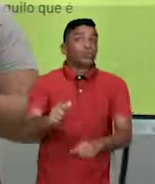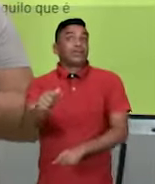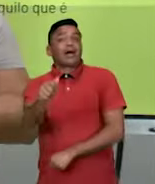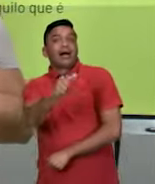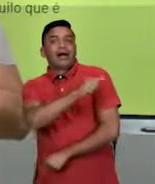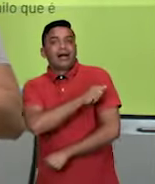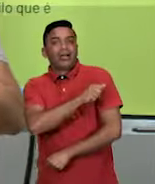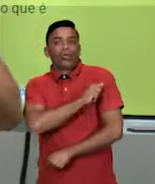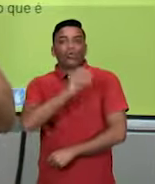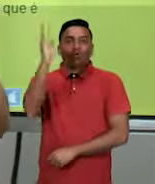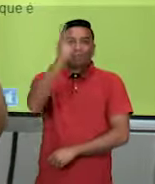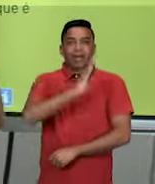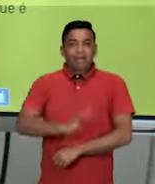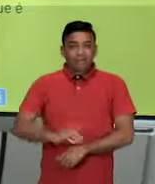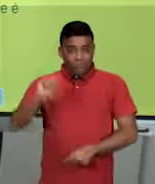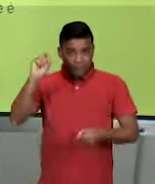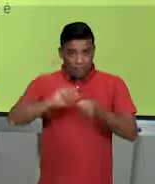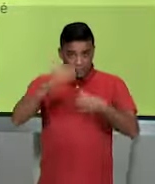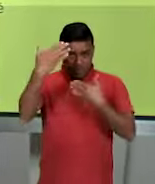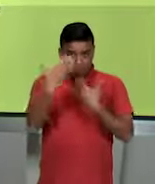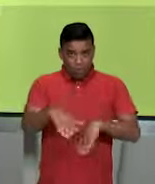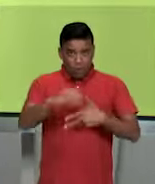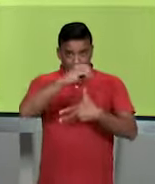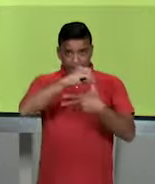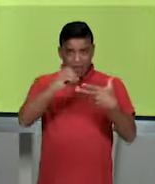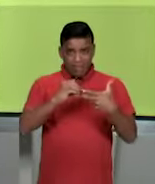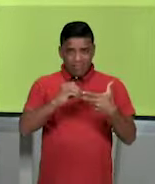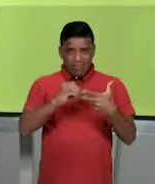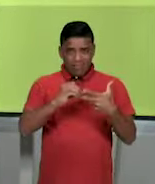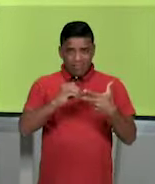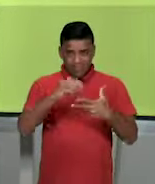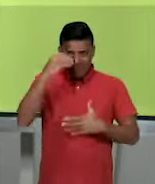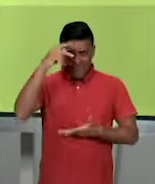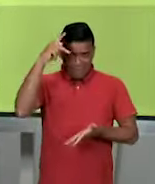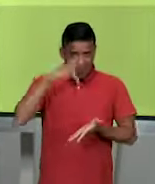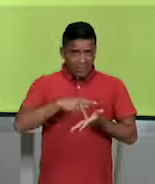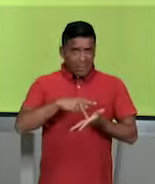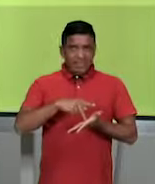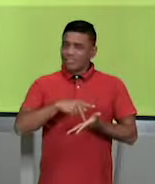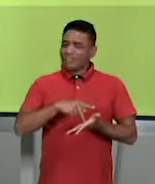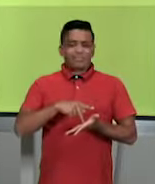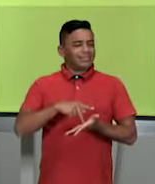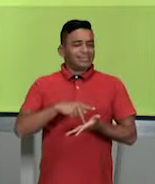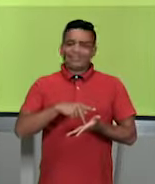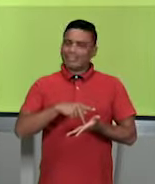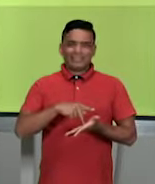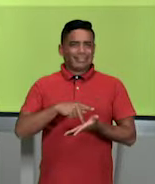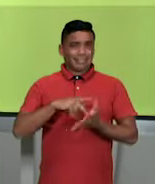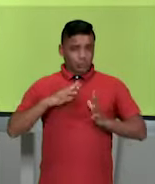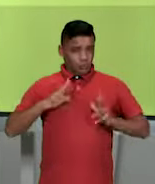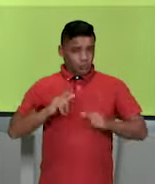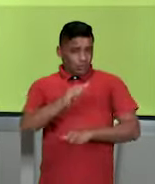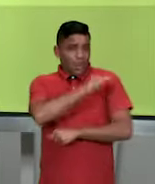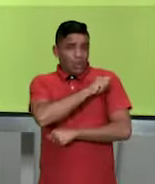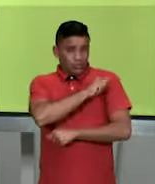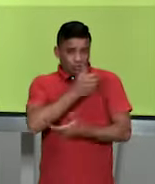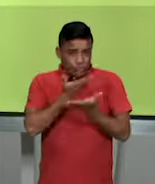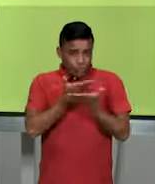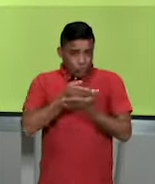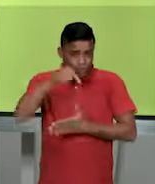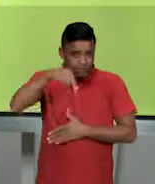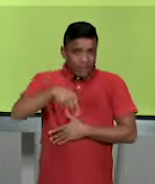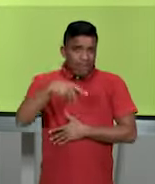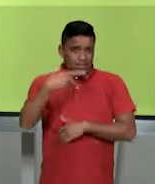fazem o Enem. Será que todos os estudantes, todo mundo que estuda no Brasil faz o Enem? Isso é